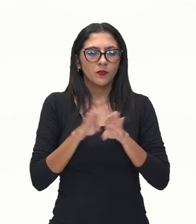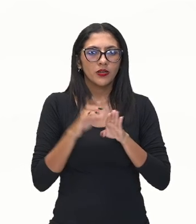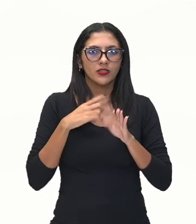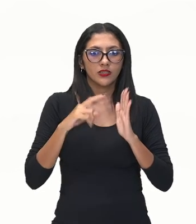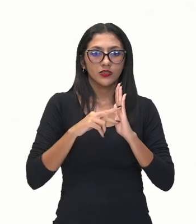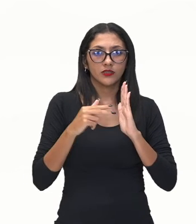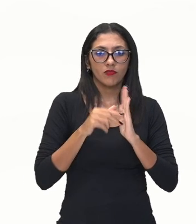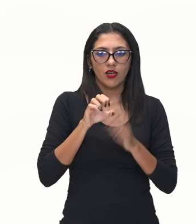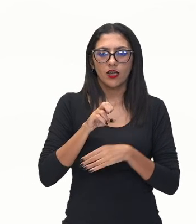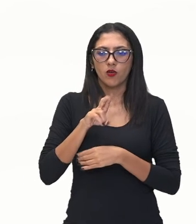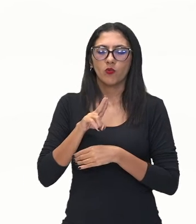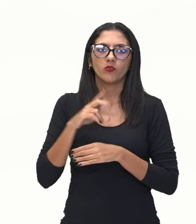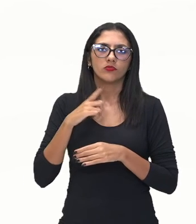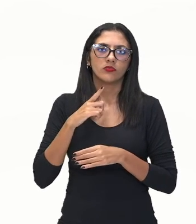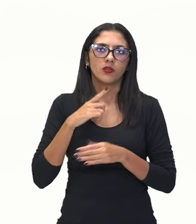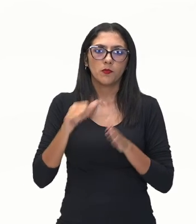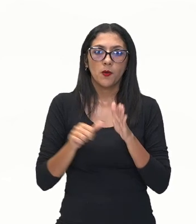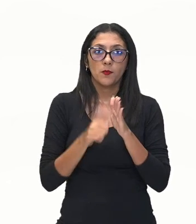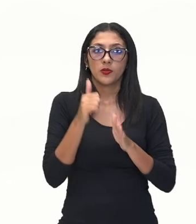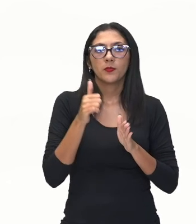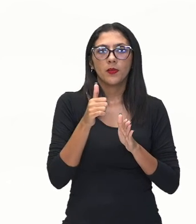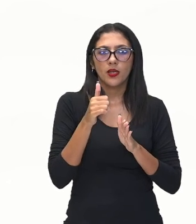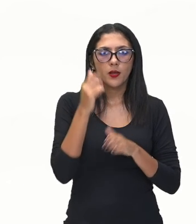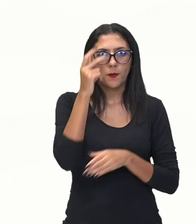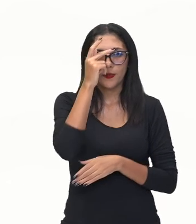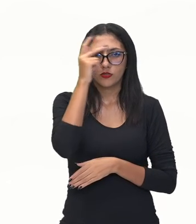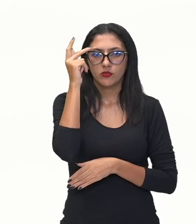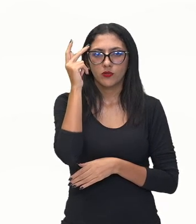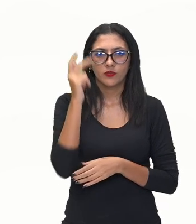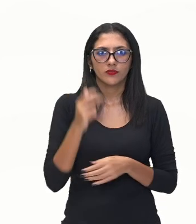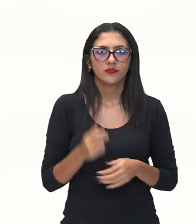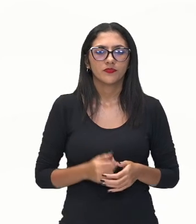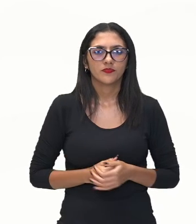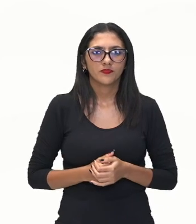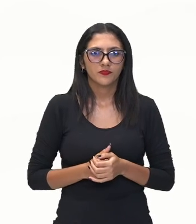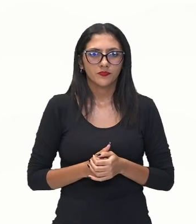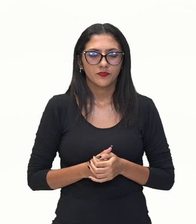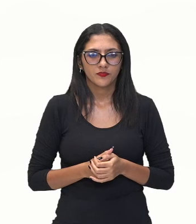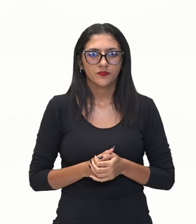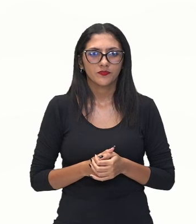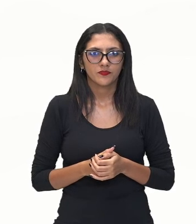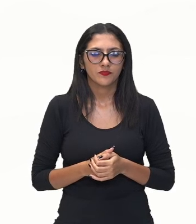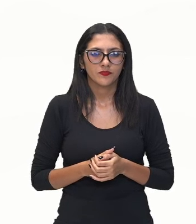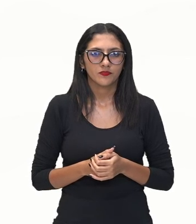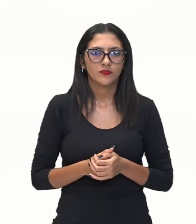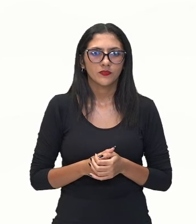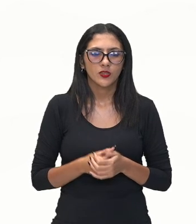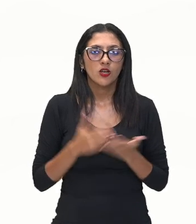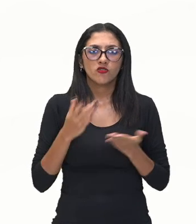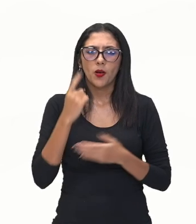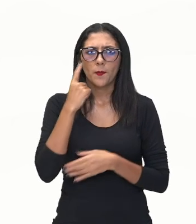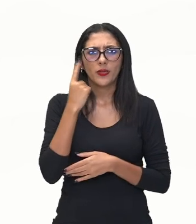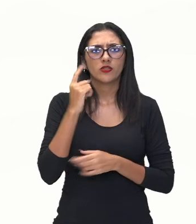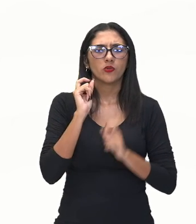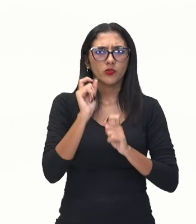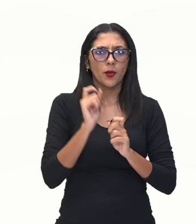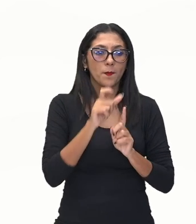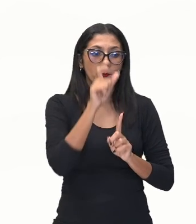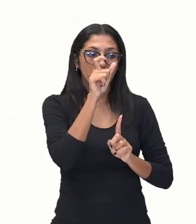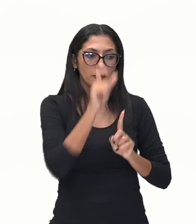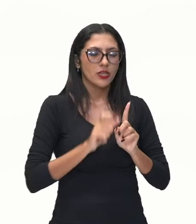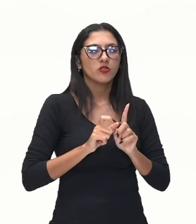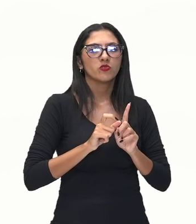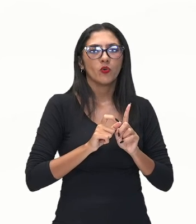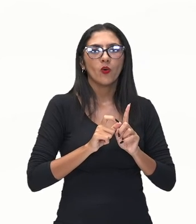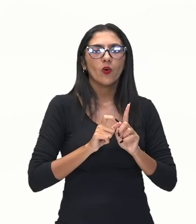pessoa. Eu fica assim. Deu para saber que o eu lírico é um homem, né? Lá no início. Então, ele não